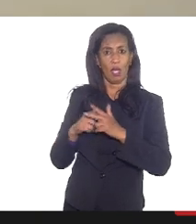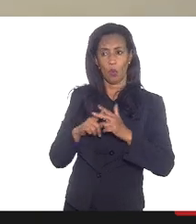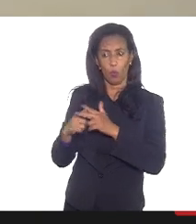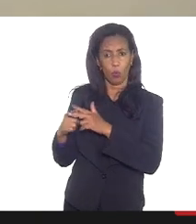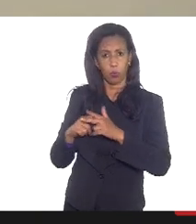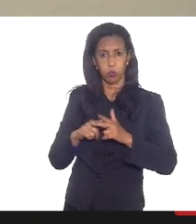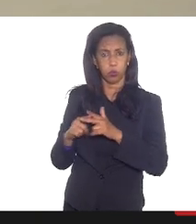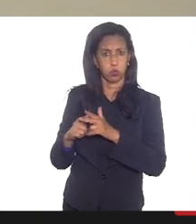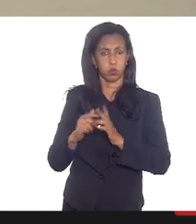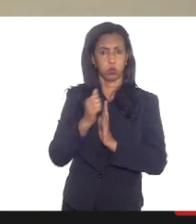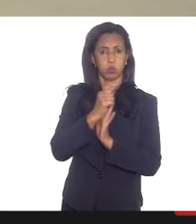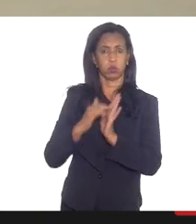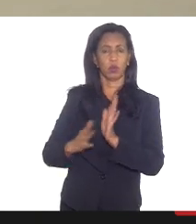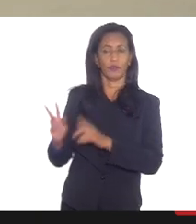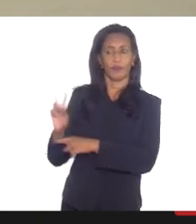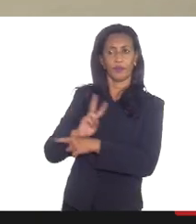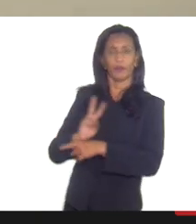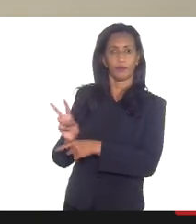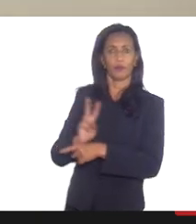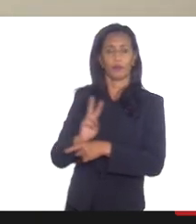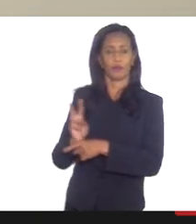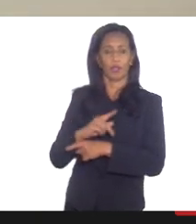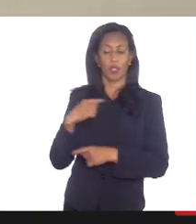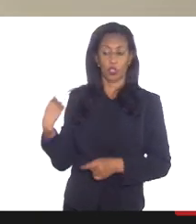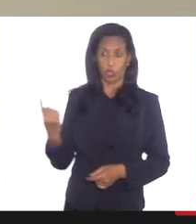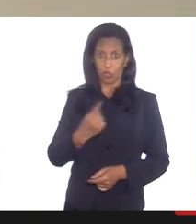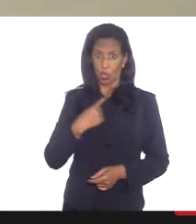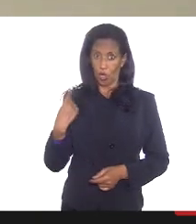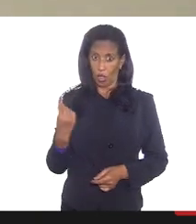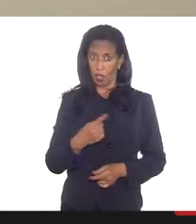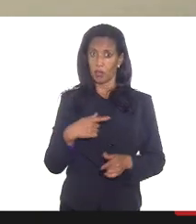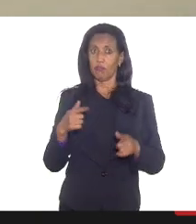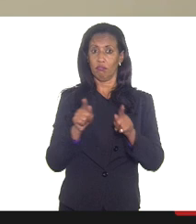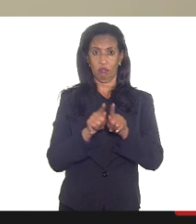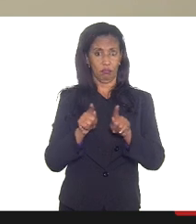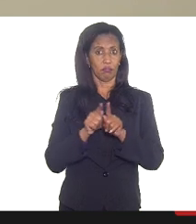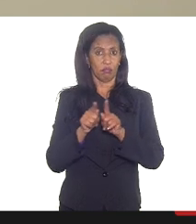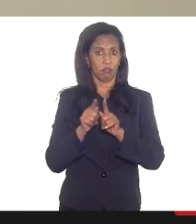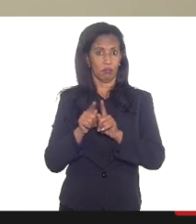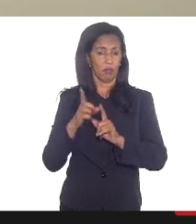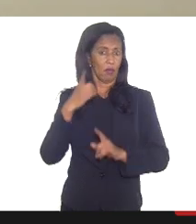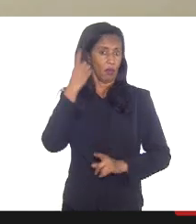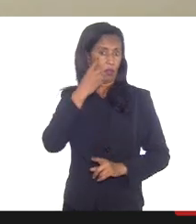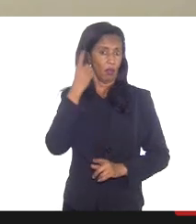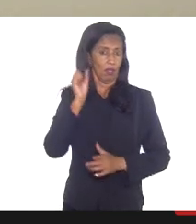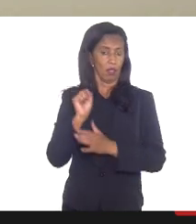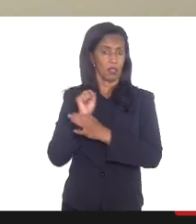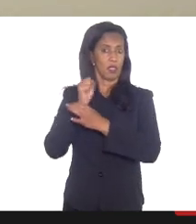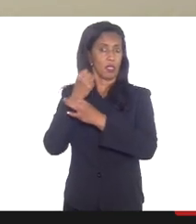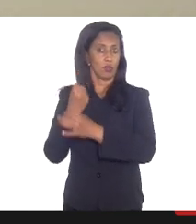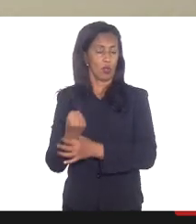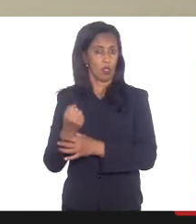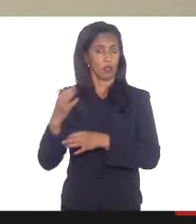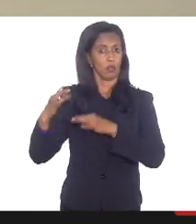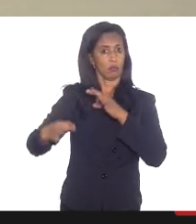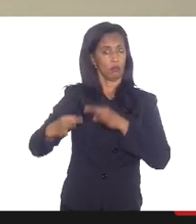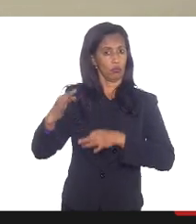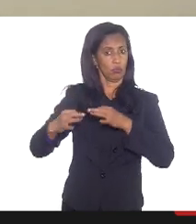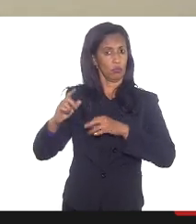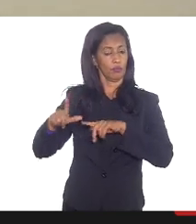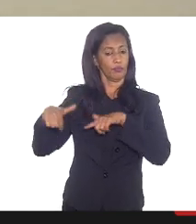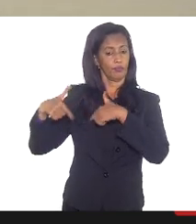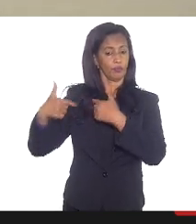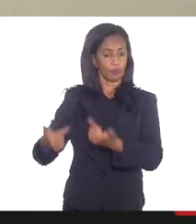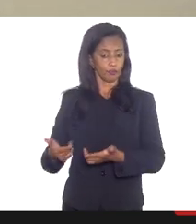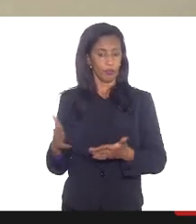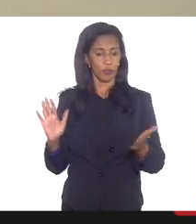a atividade fiscalizatória de nós, parlamentares, justamente nos trazendo segurança jurídica para a nossa atuação.